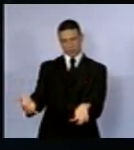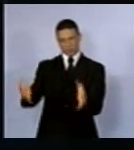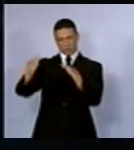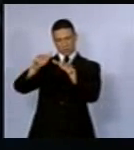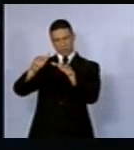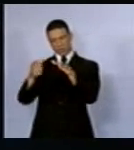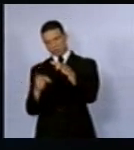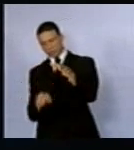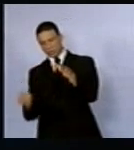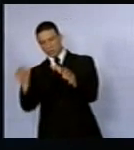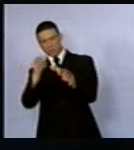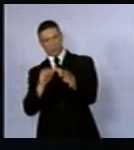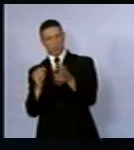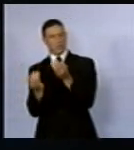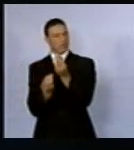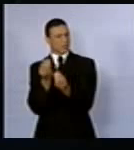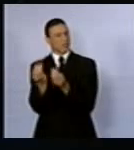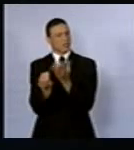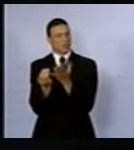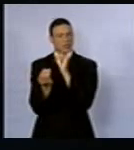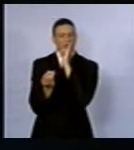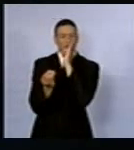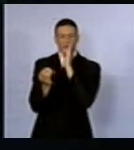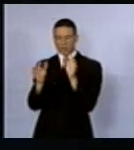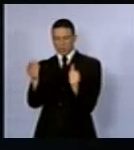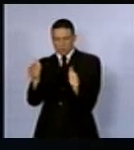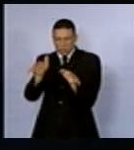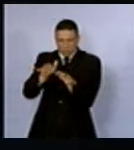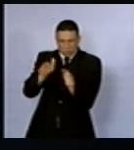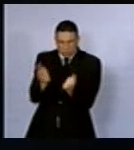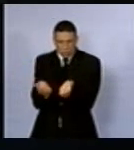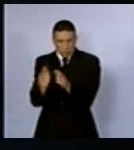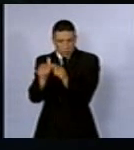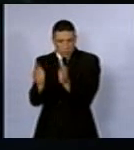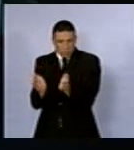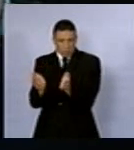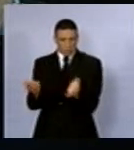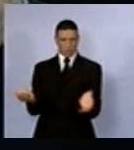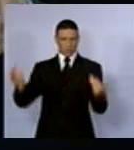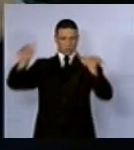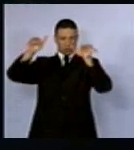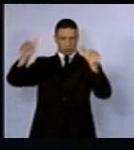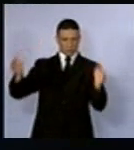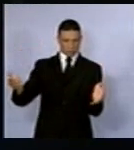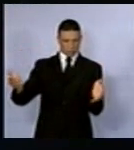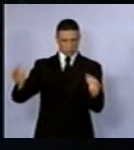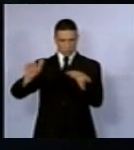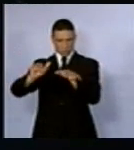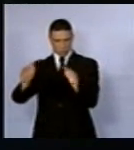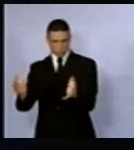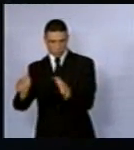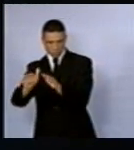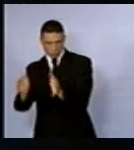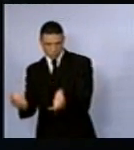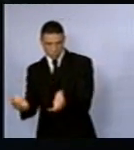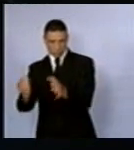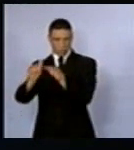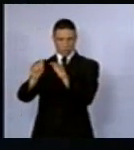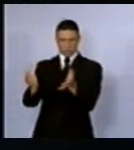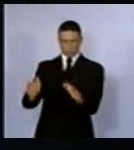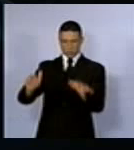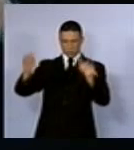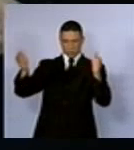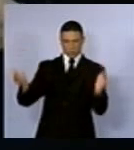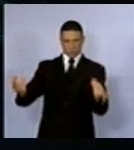condutor, e ele é tanto menor na medida em que vai... Ele é um campo cilíndrico